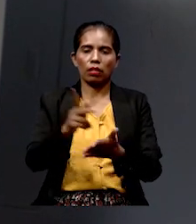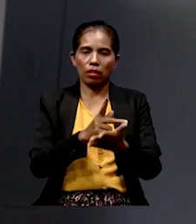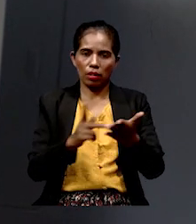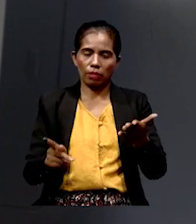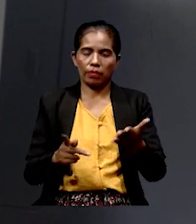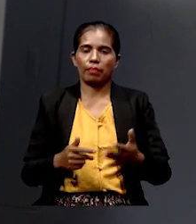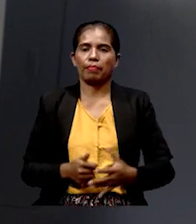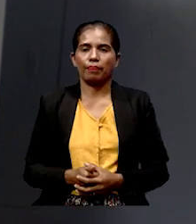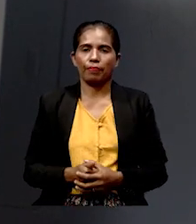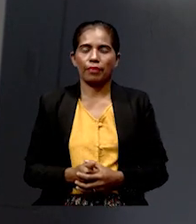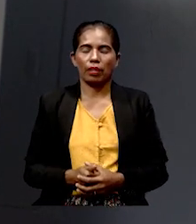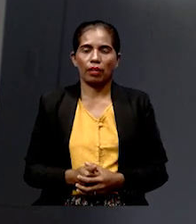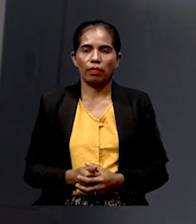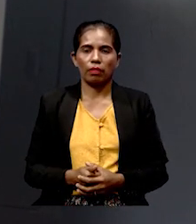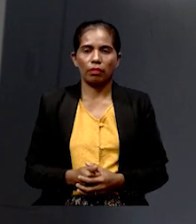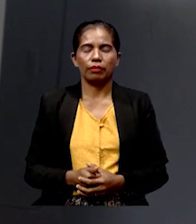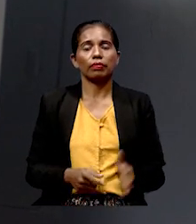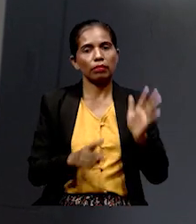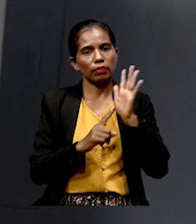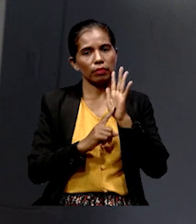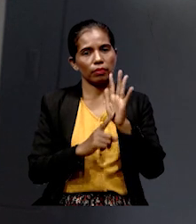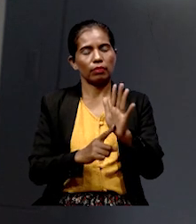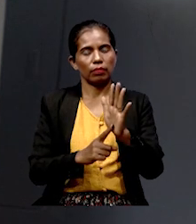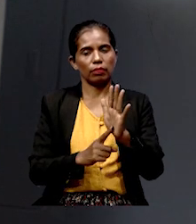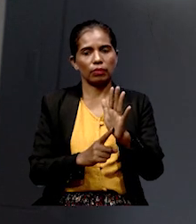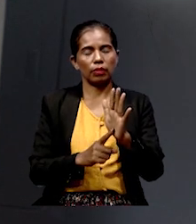ne crime ne previsto ne hita ne código penal